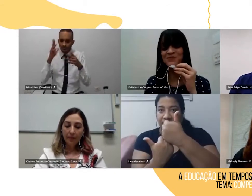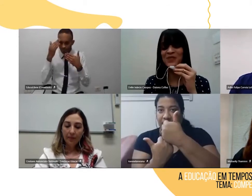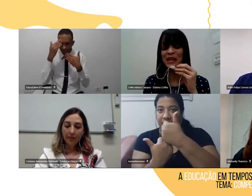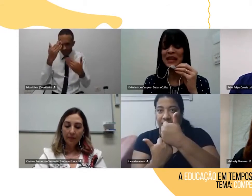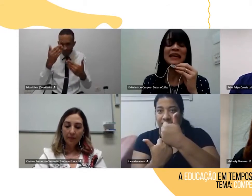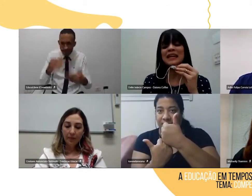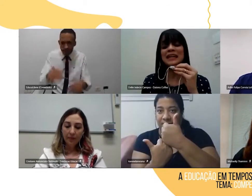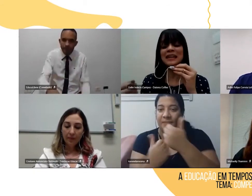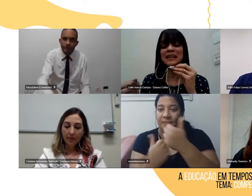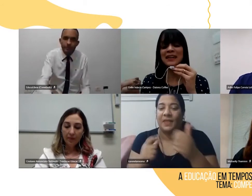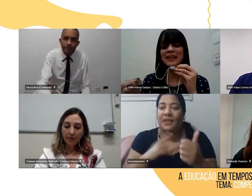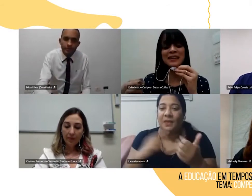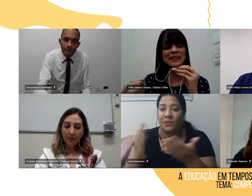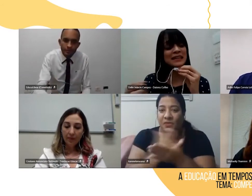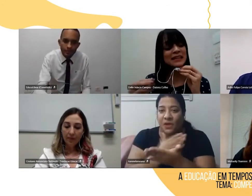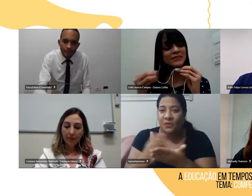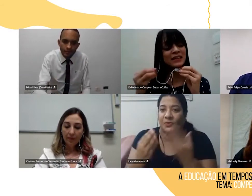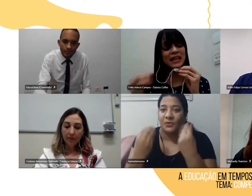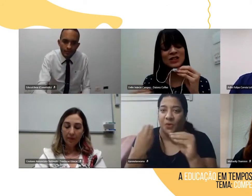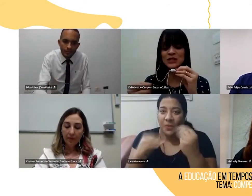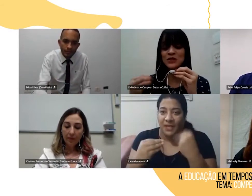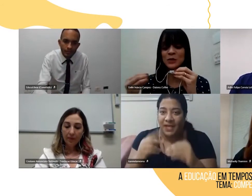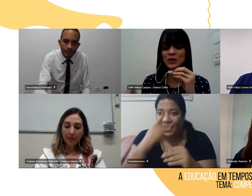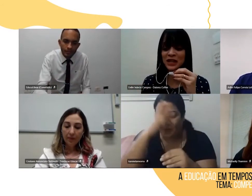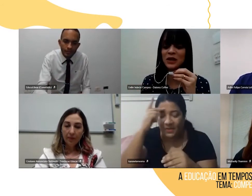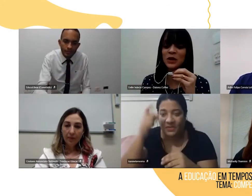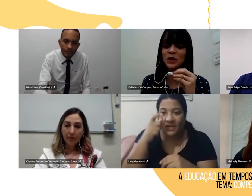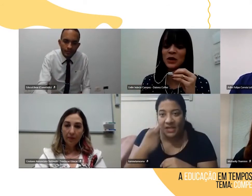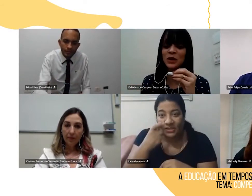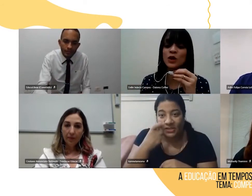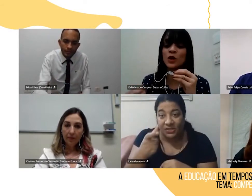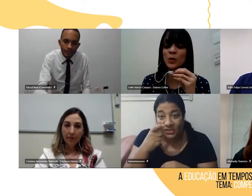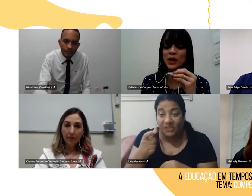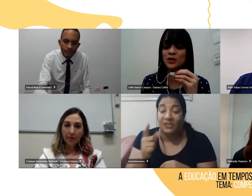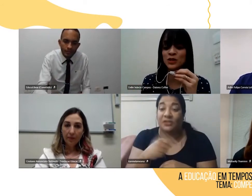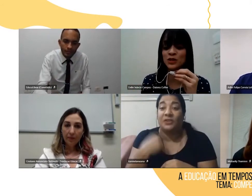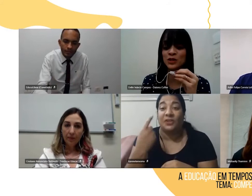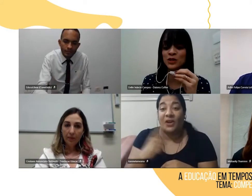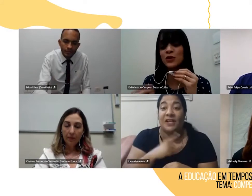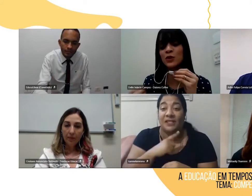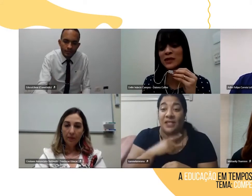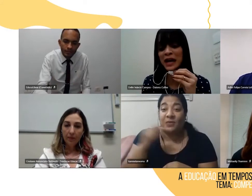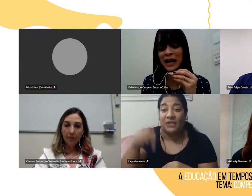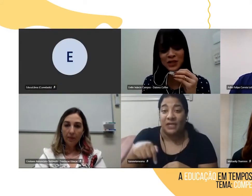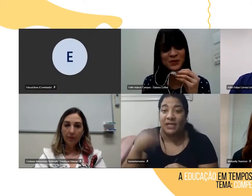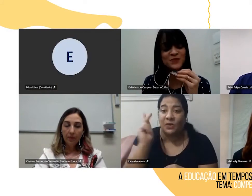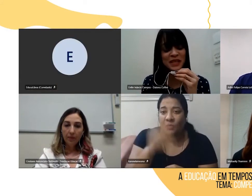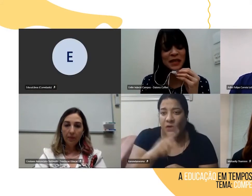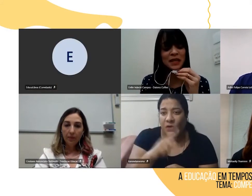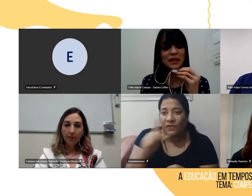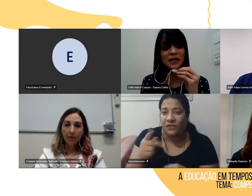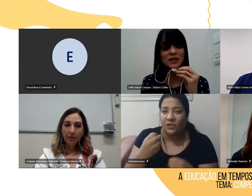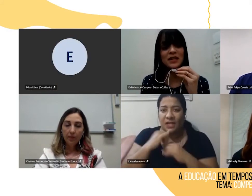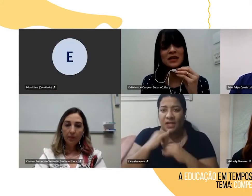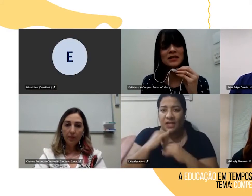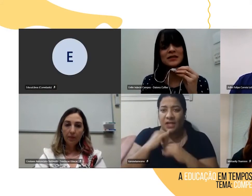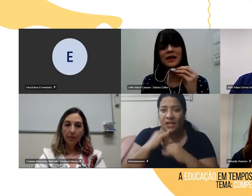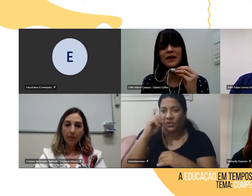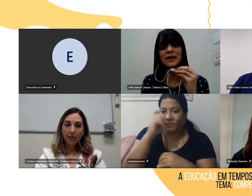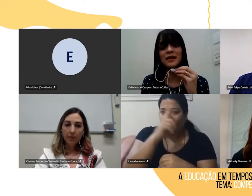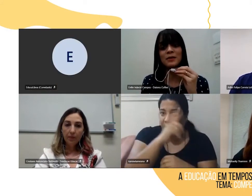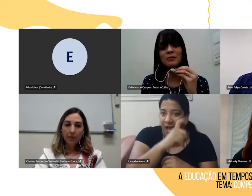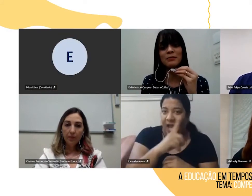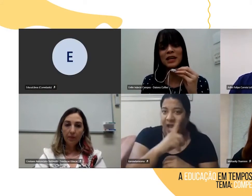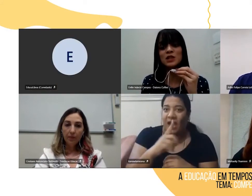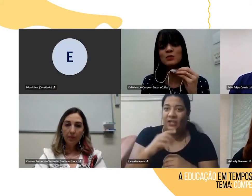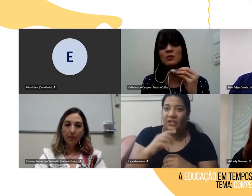gente e, na verdade, nós tivemos aqui um professor que compartilhou uma dificuldade que, às vezes,